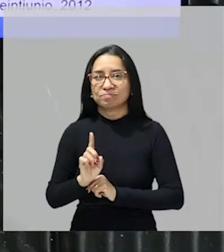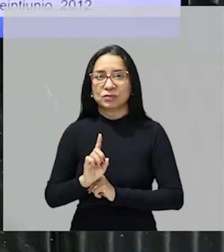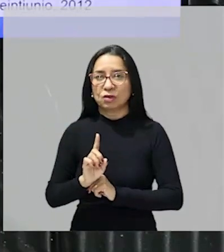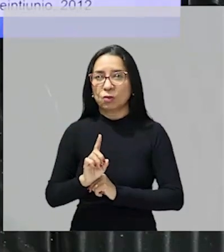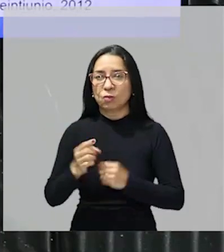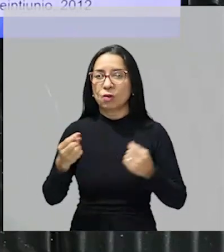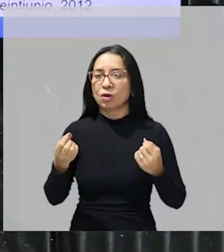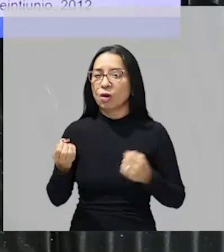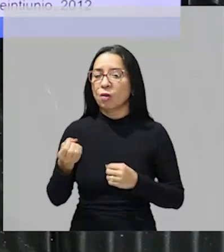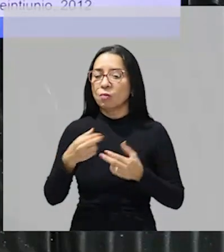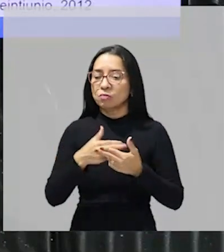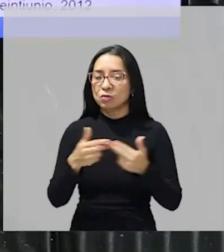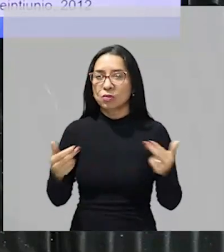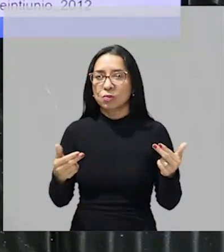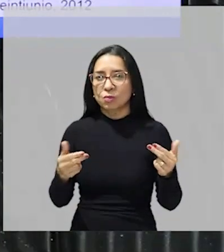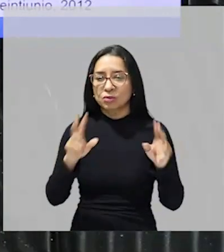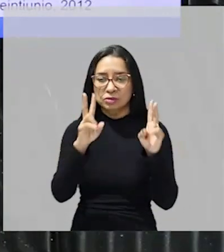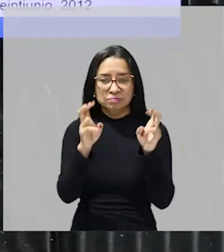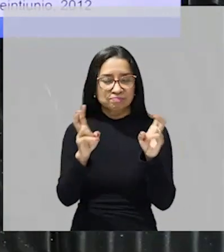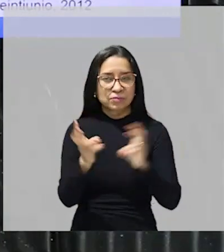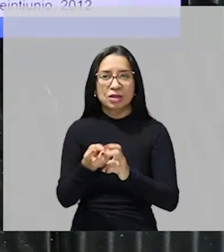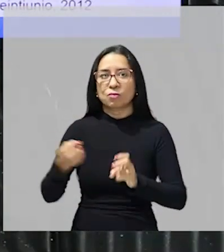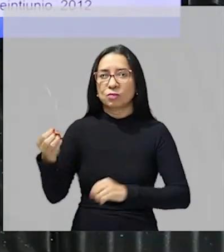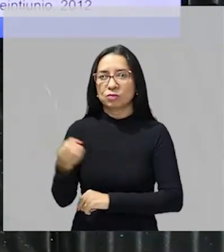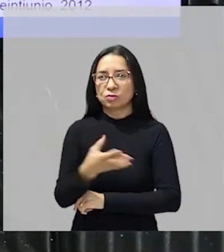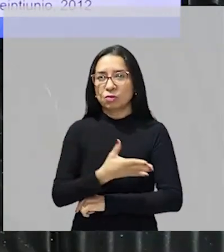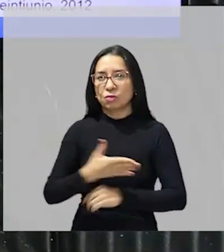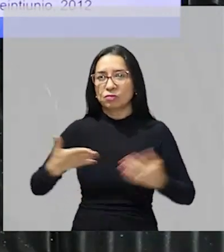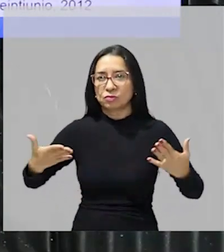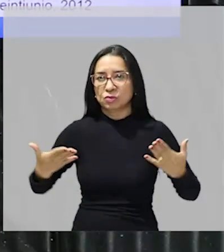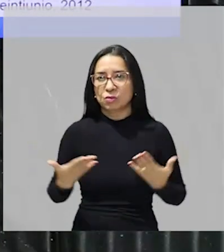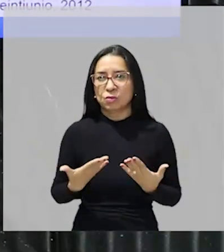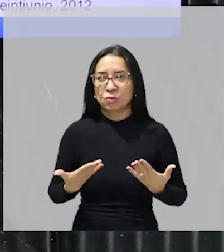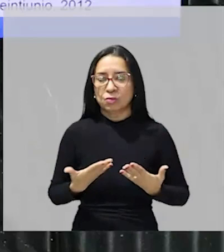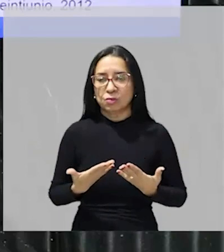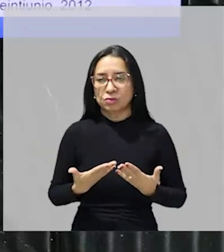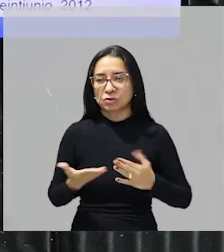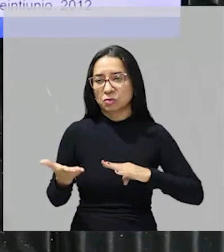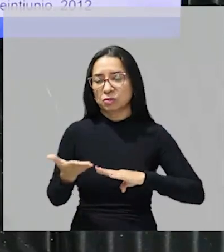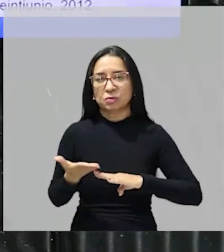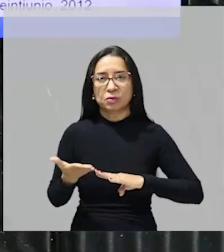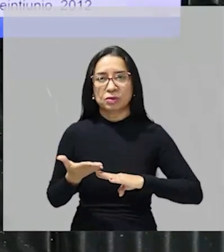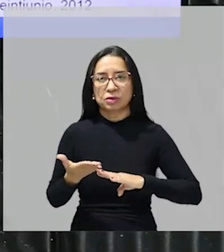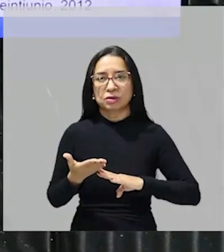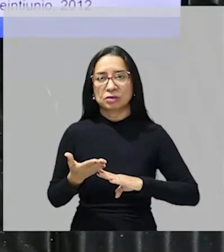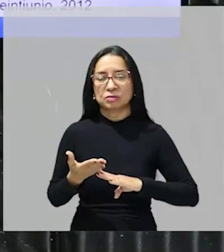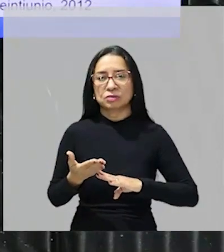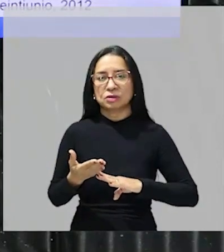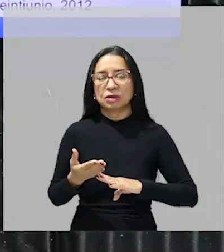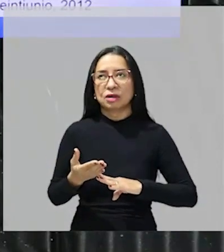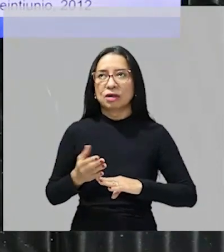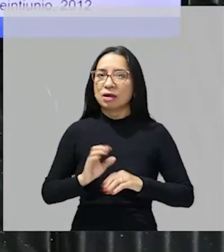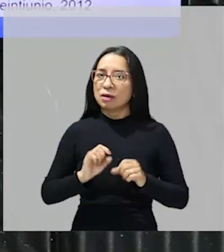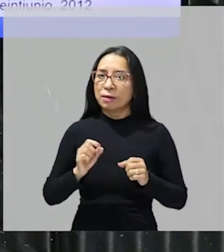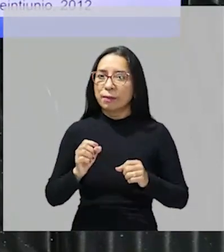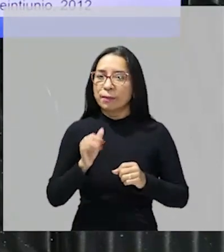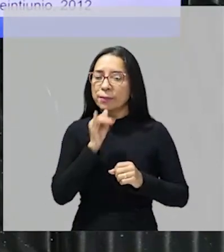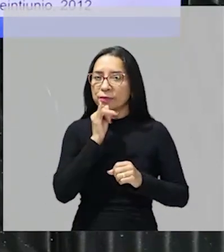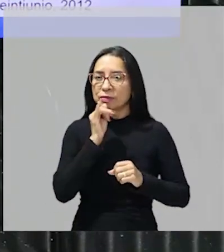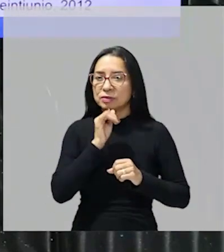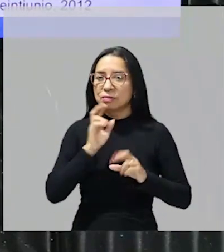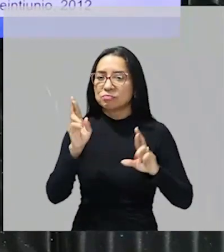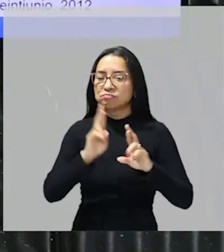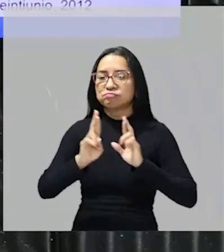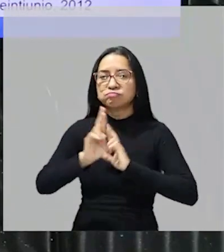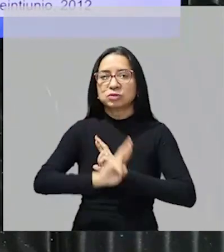atuais, tá? Assuntos atuais vocês precisam saber sobre essa pandemia, todos os sites, né? Que